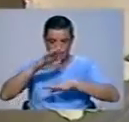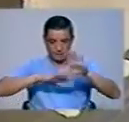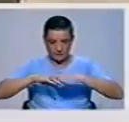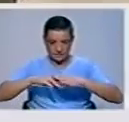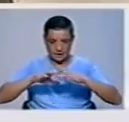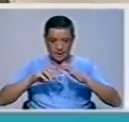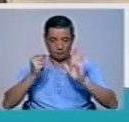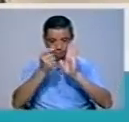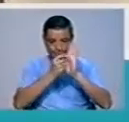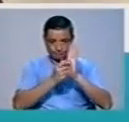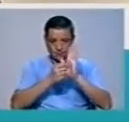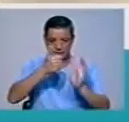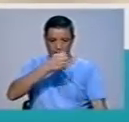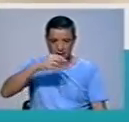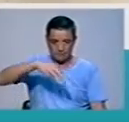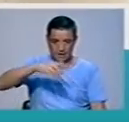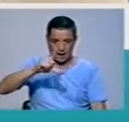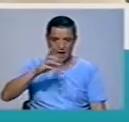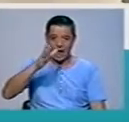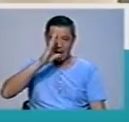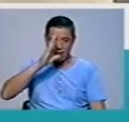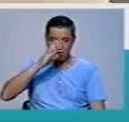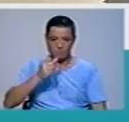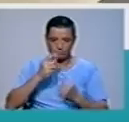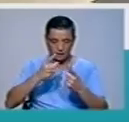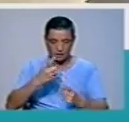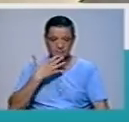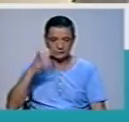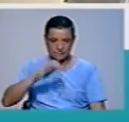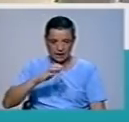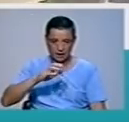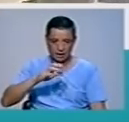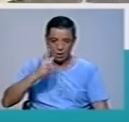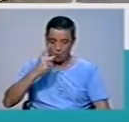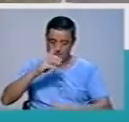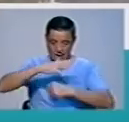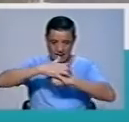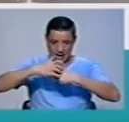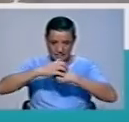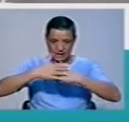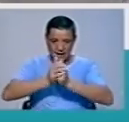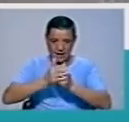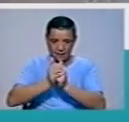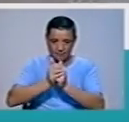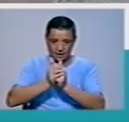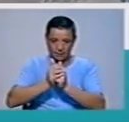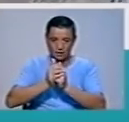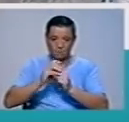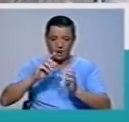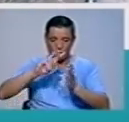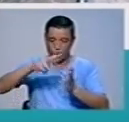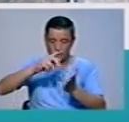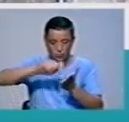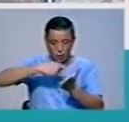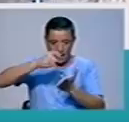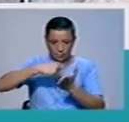a massa para rissóis, uma massa muito, muito simples, precisamos de 500 ml de água, meio litro de água, precisamos também de uma pitadinha de sal, uma